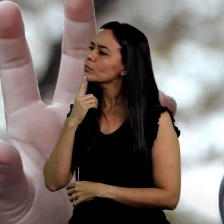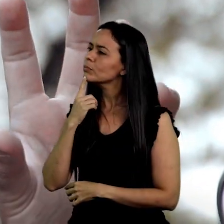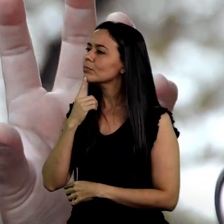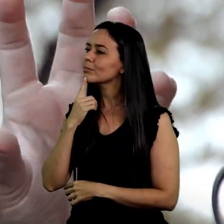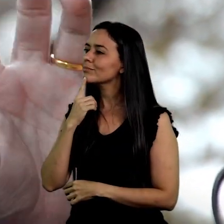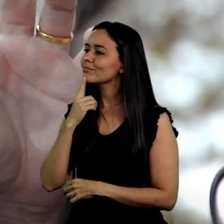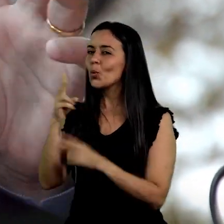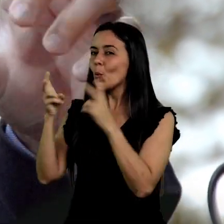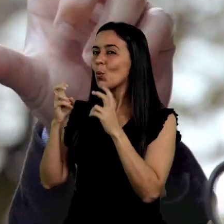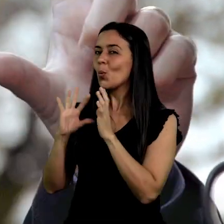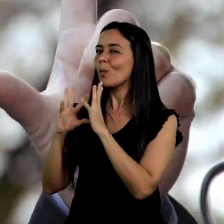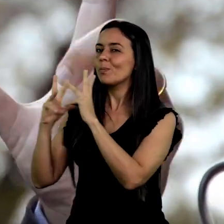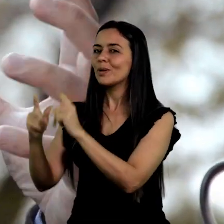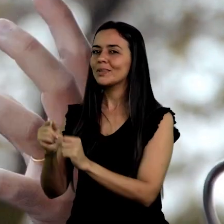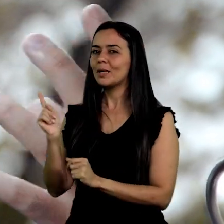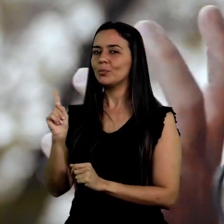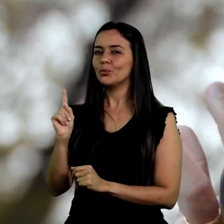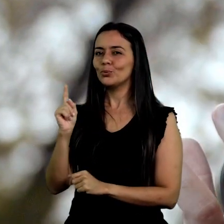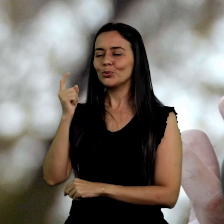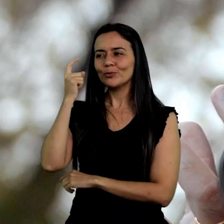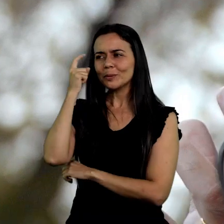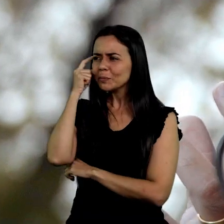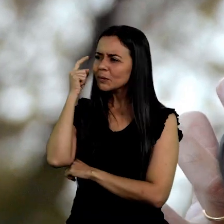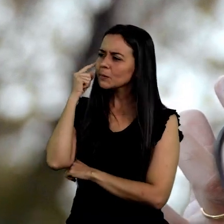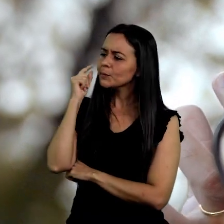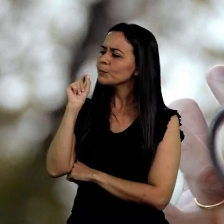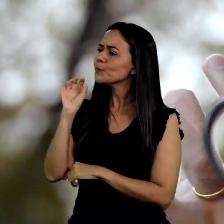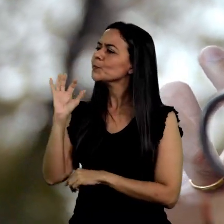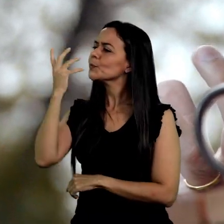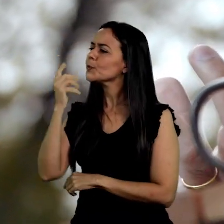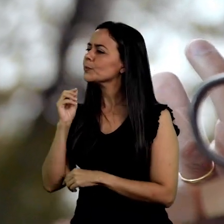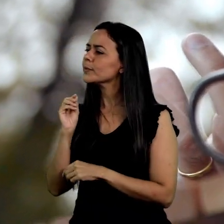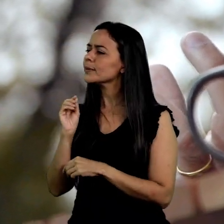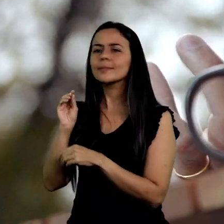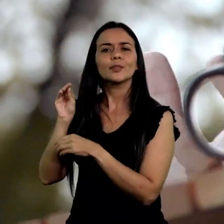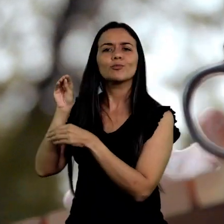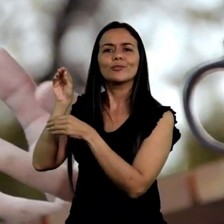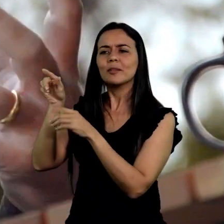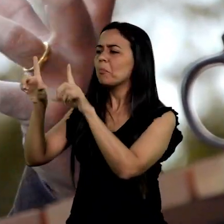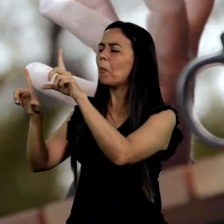mais tensionado, porque ele fica tentando adivinhar, né?